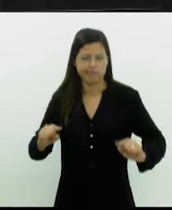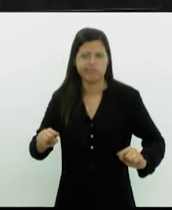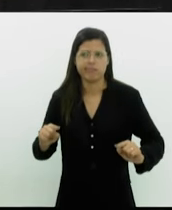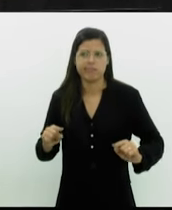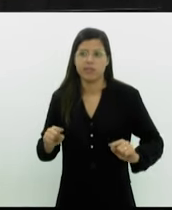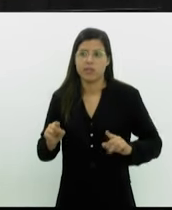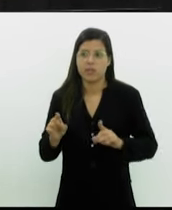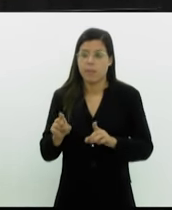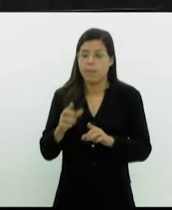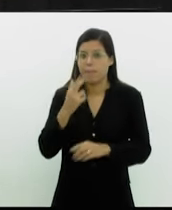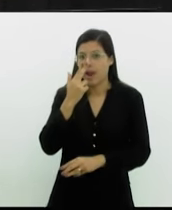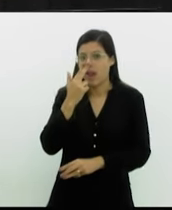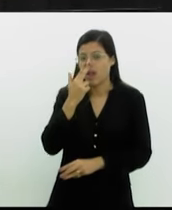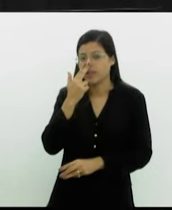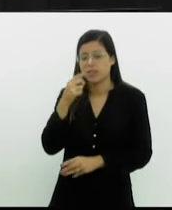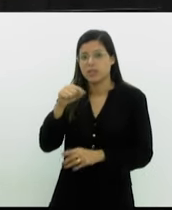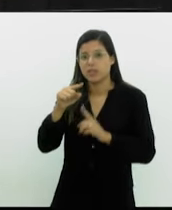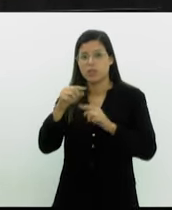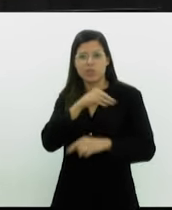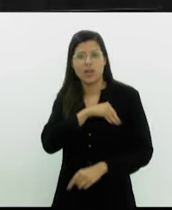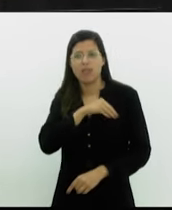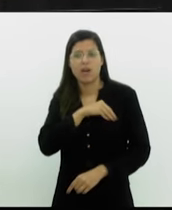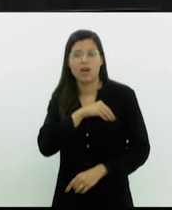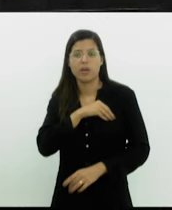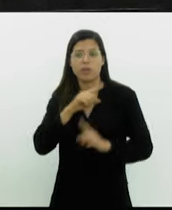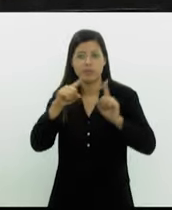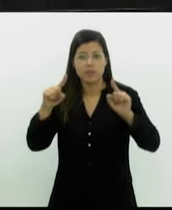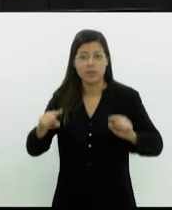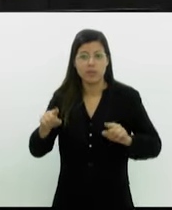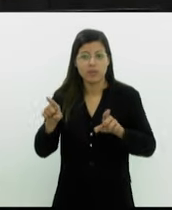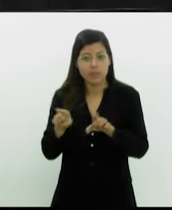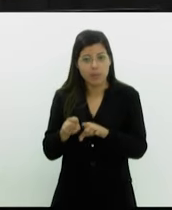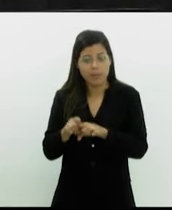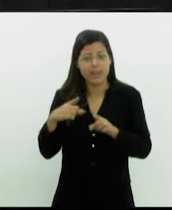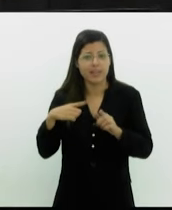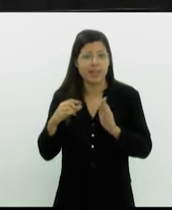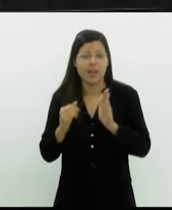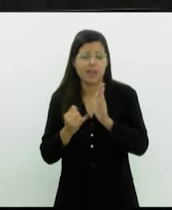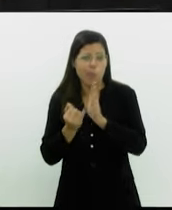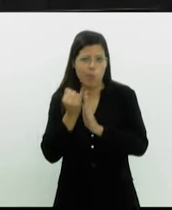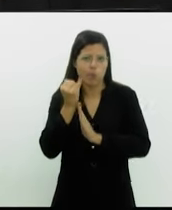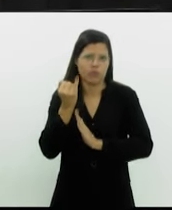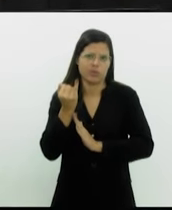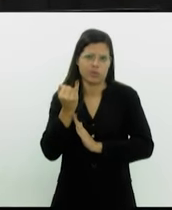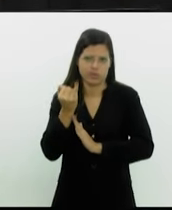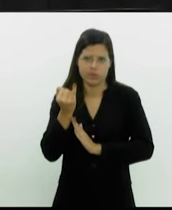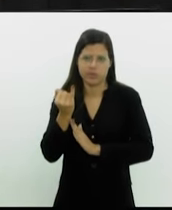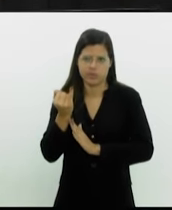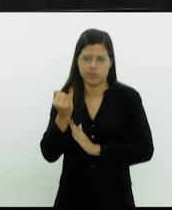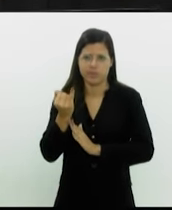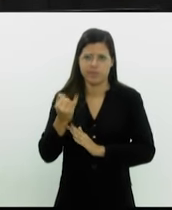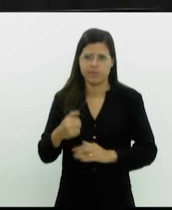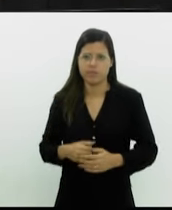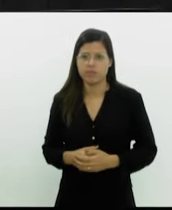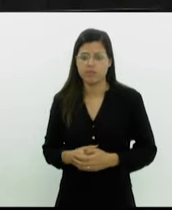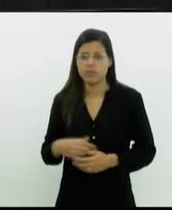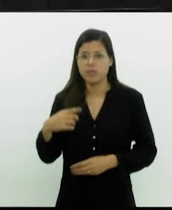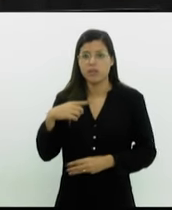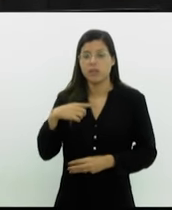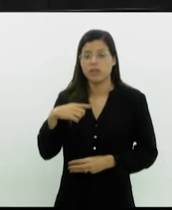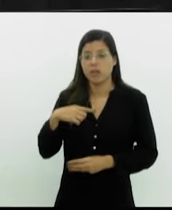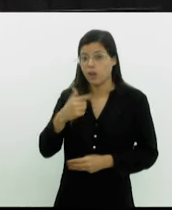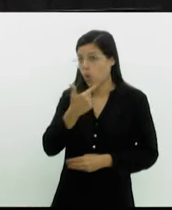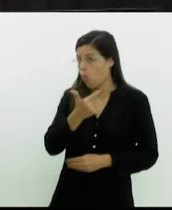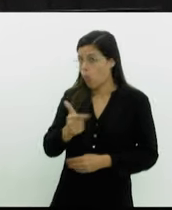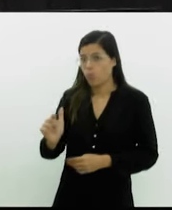não fosse corroído pela inflação. Mas tem uma última pérola, senhor